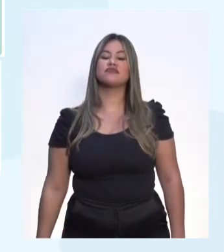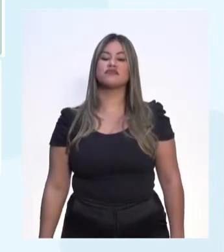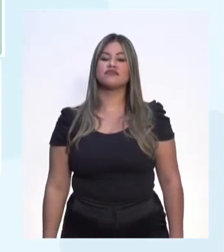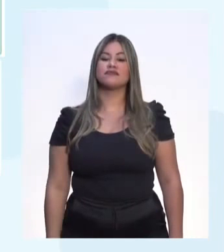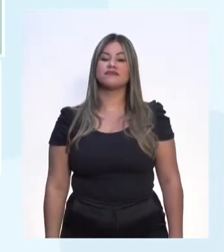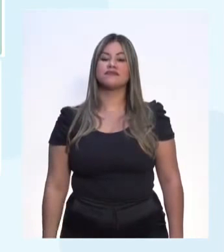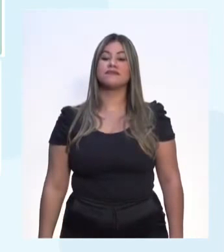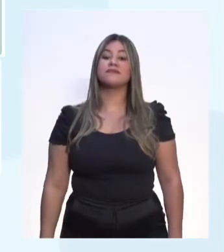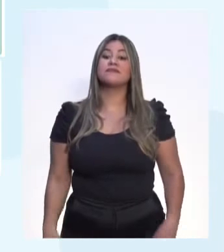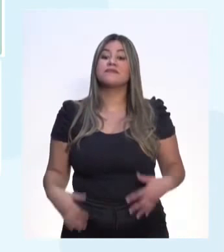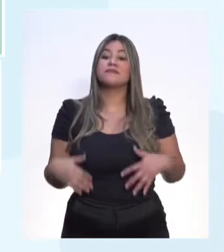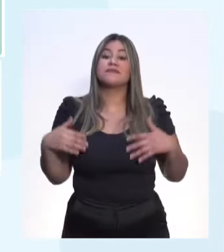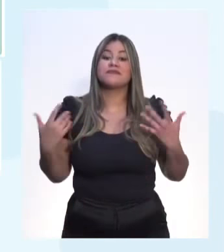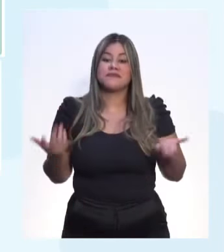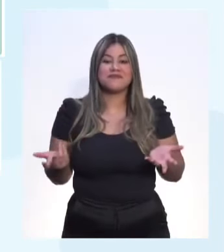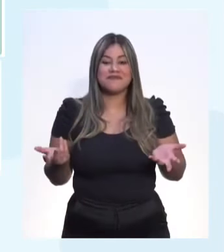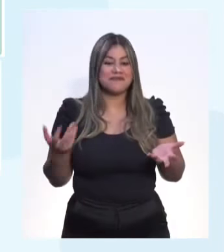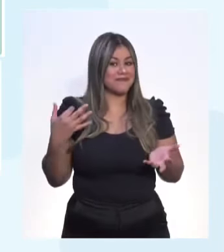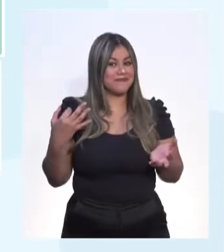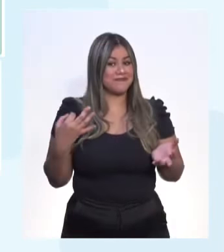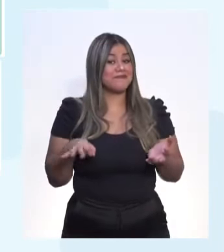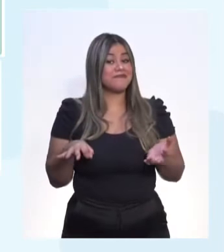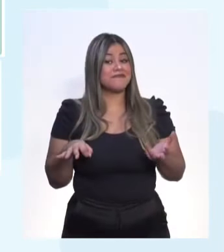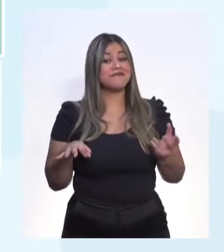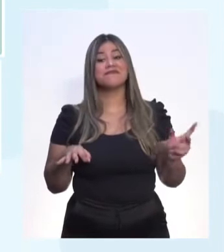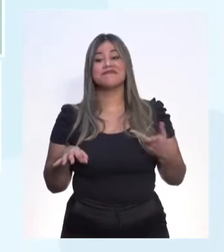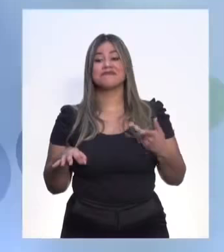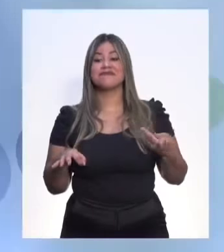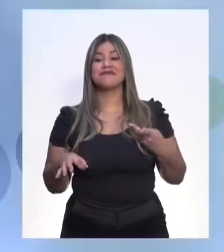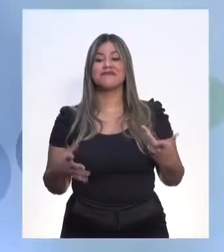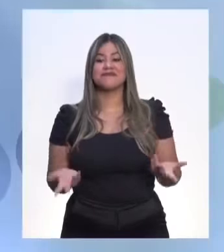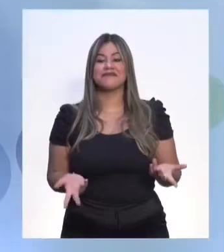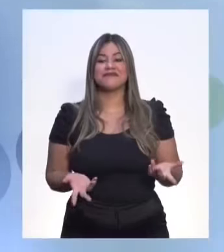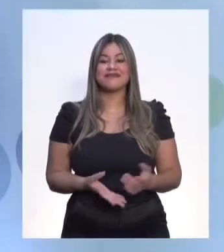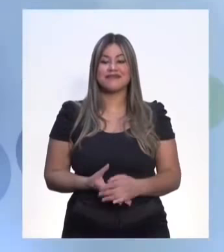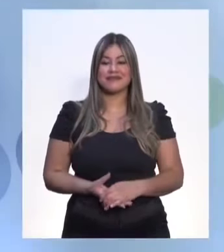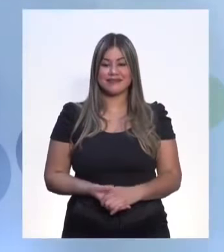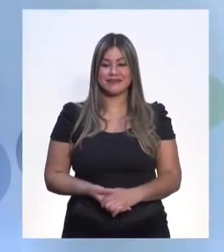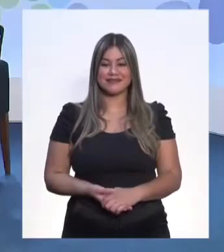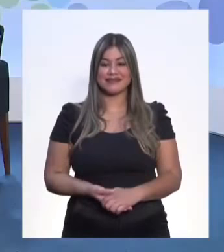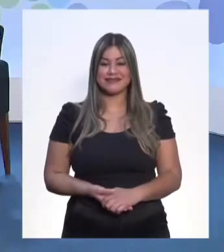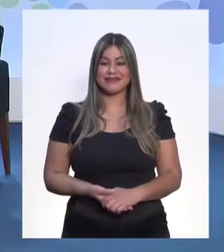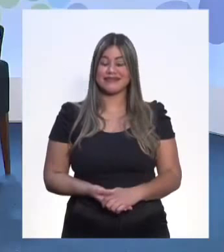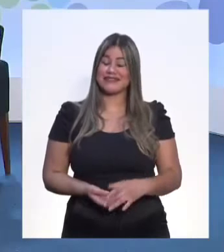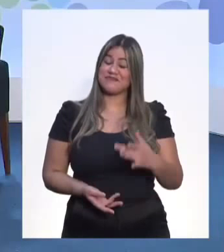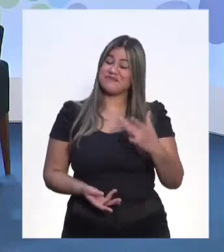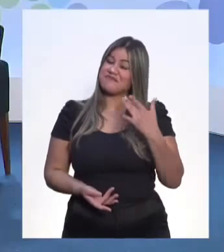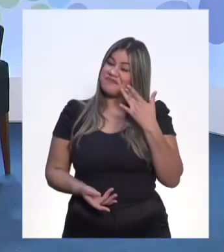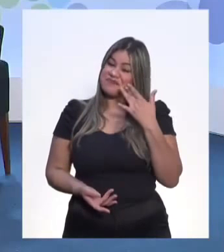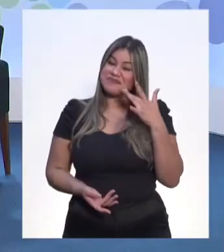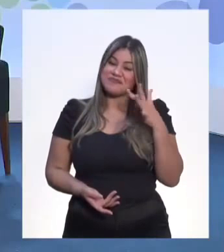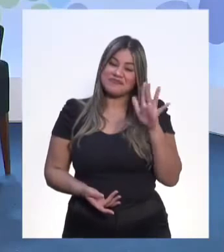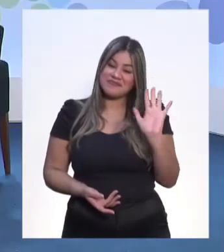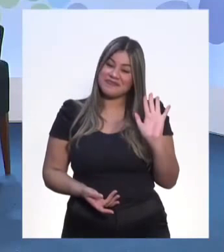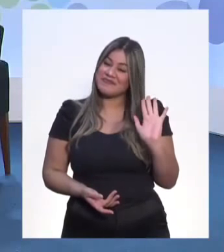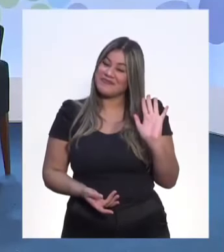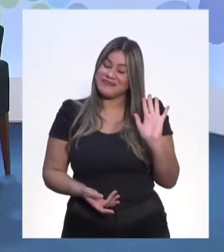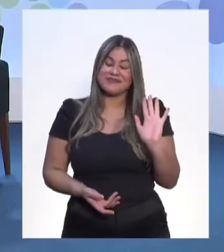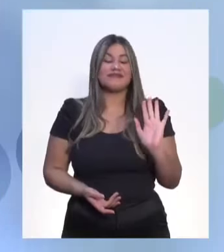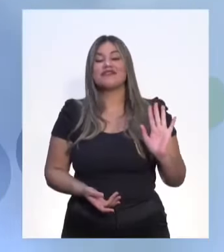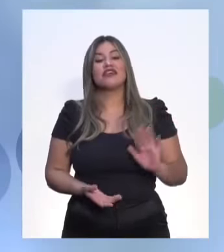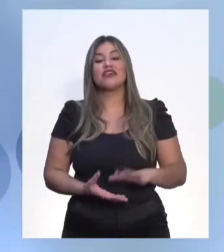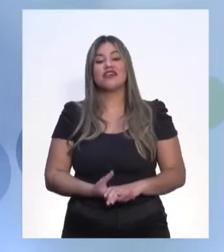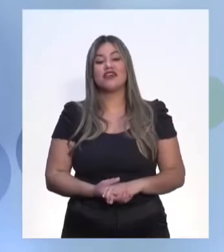certo que que você acha é sei não não